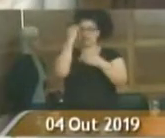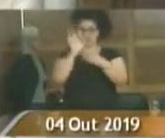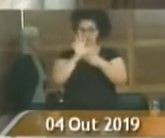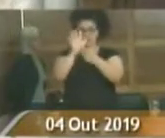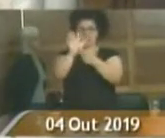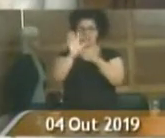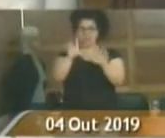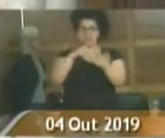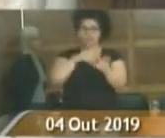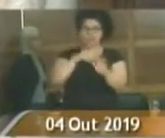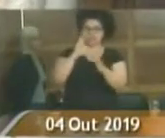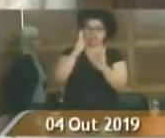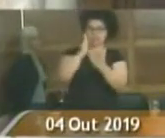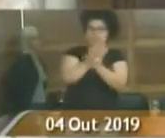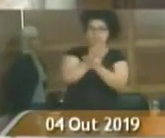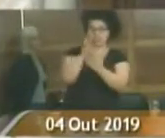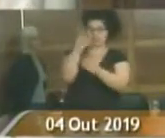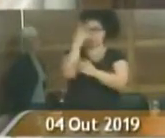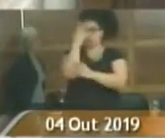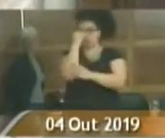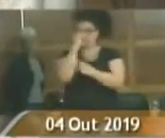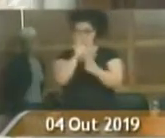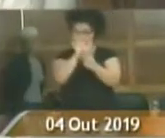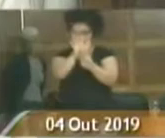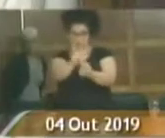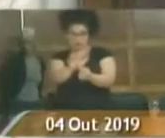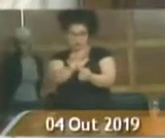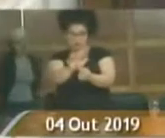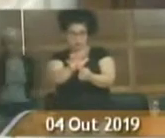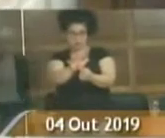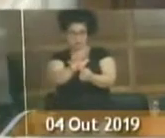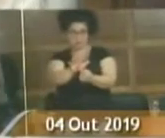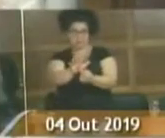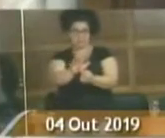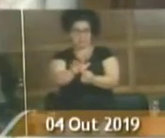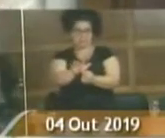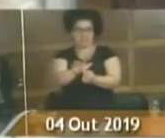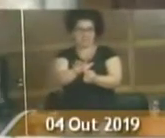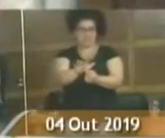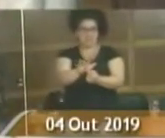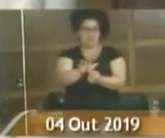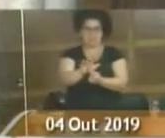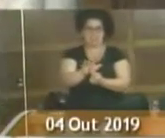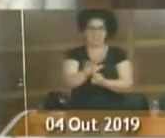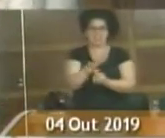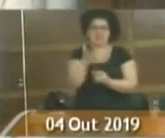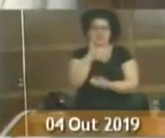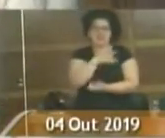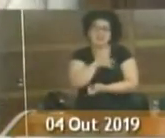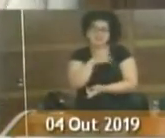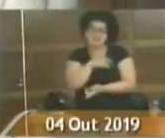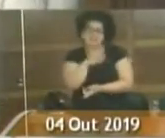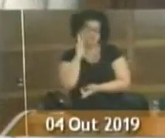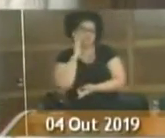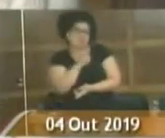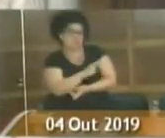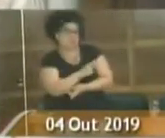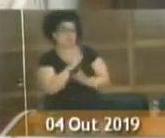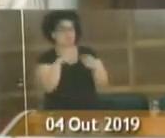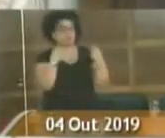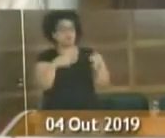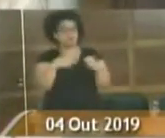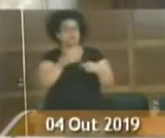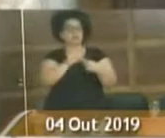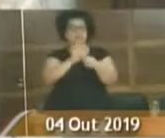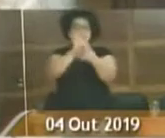ter umas fotozinhas que... Vocês podem até ficar assim, ah lá, tadinho, mas eu não tem como não